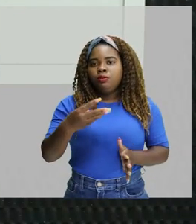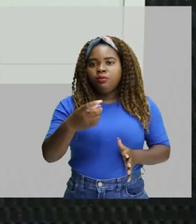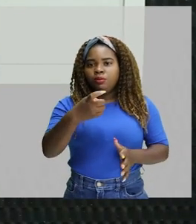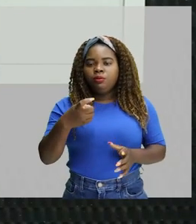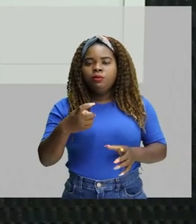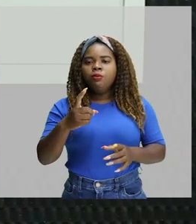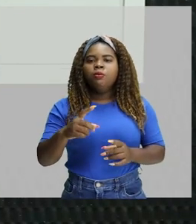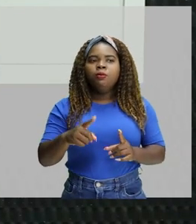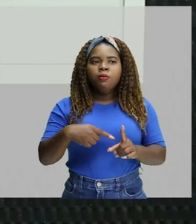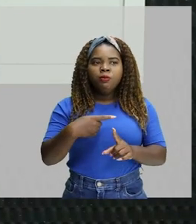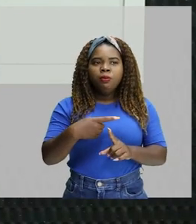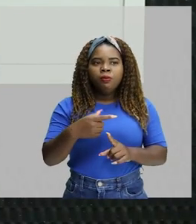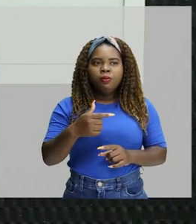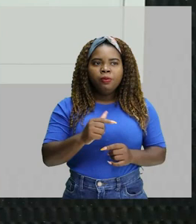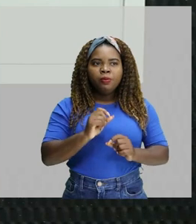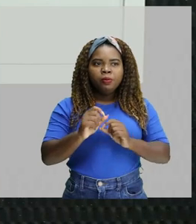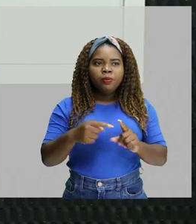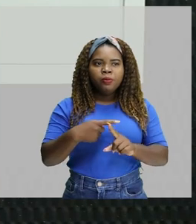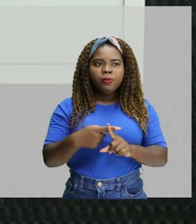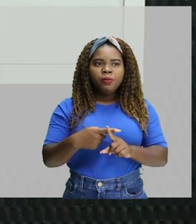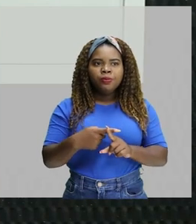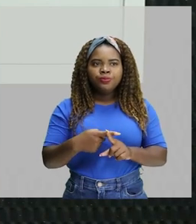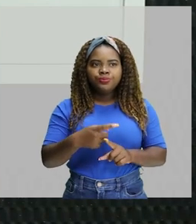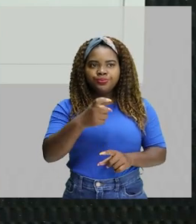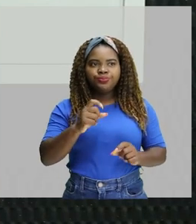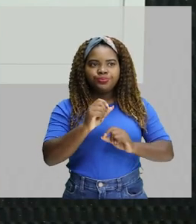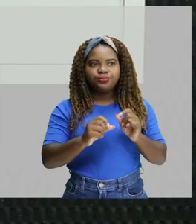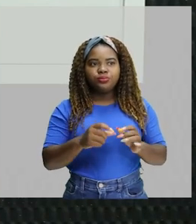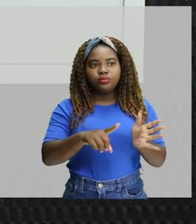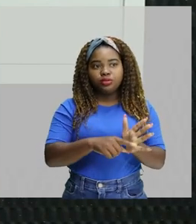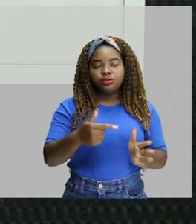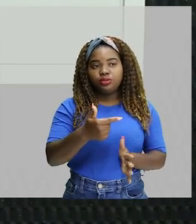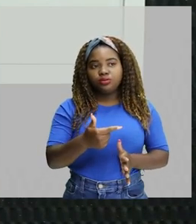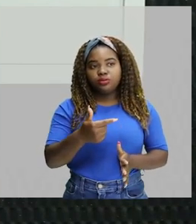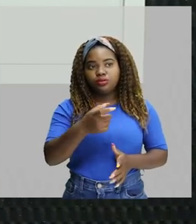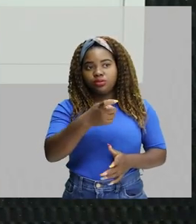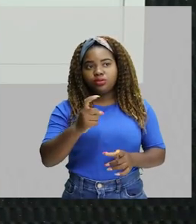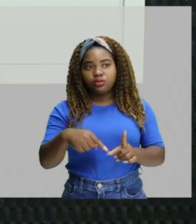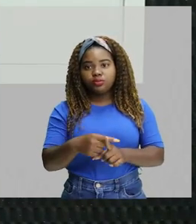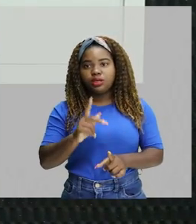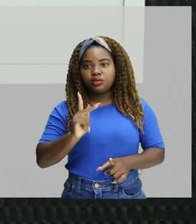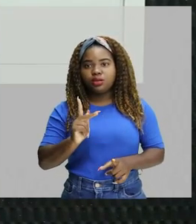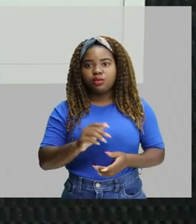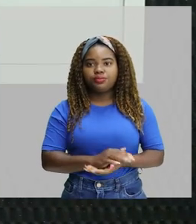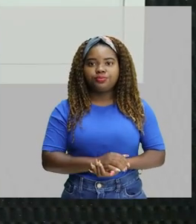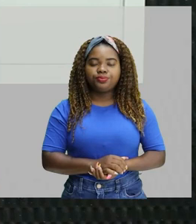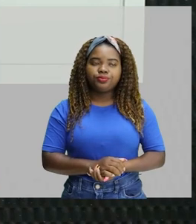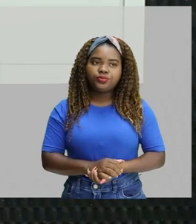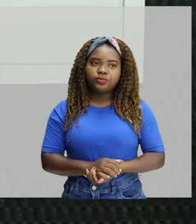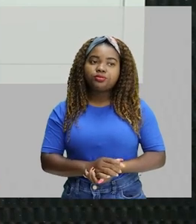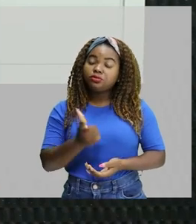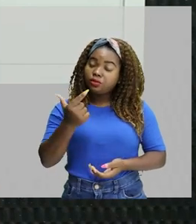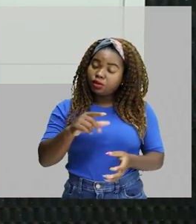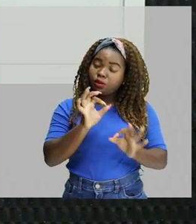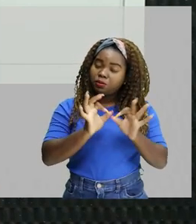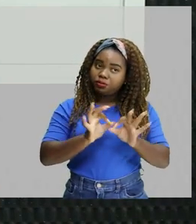dar -2x + k certo vamos continuar a